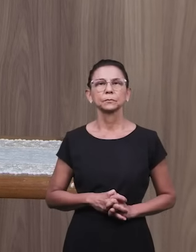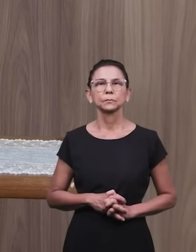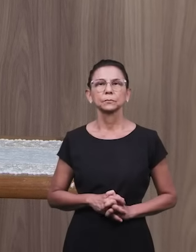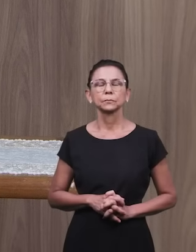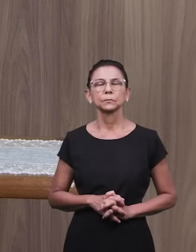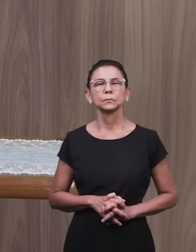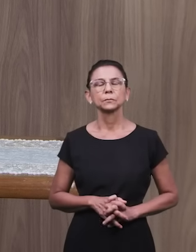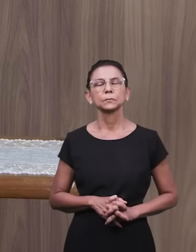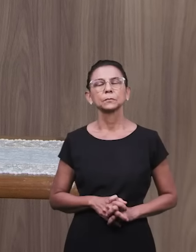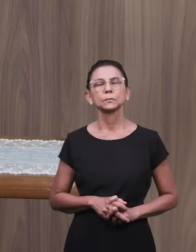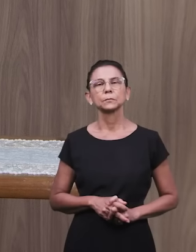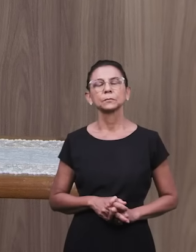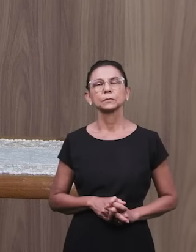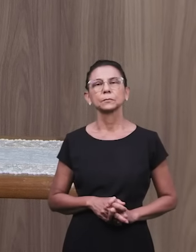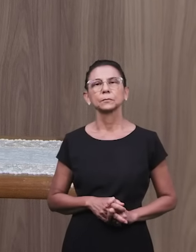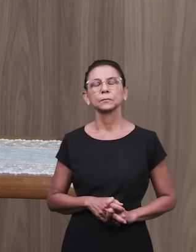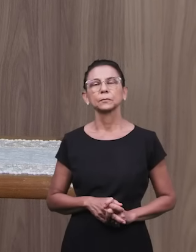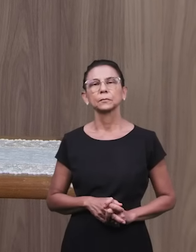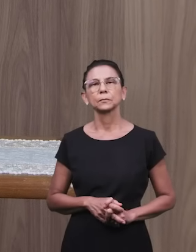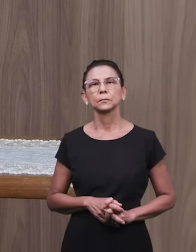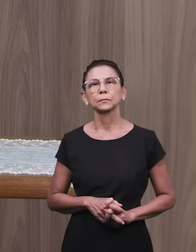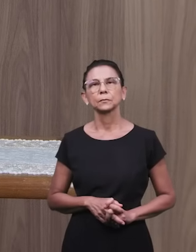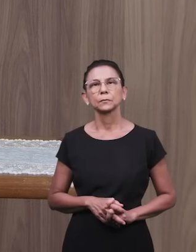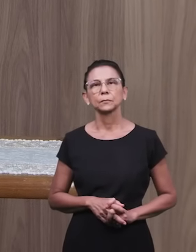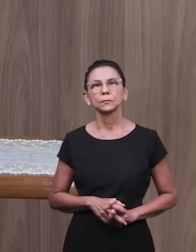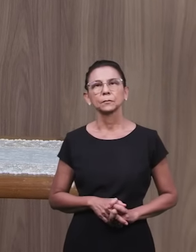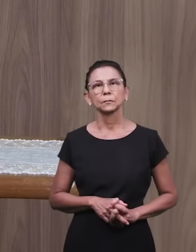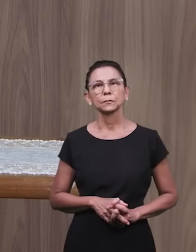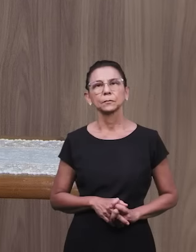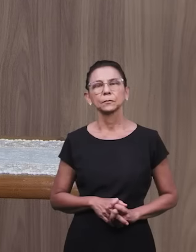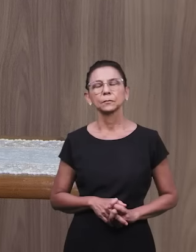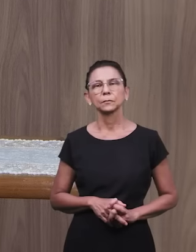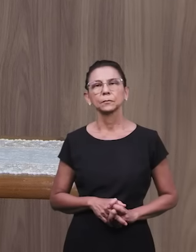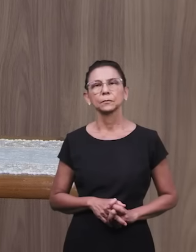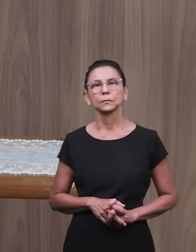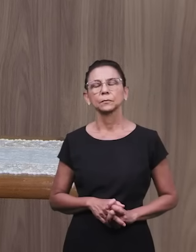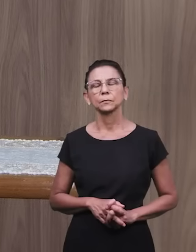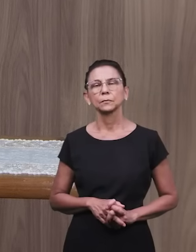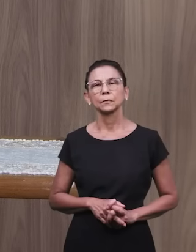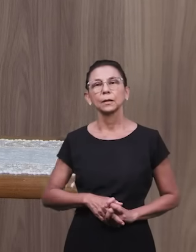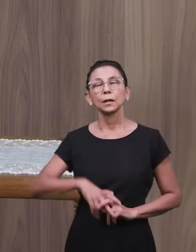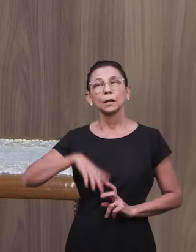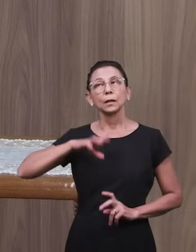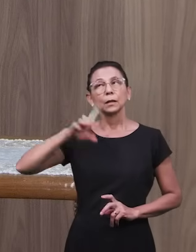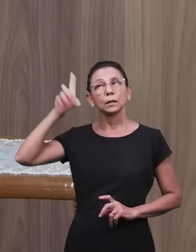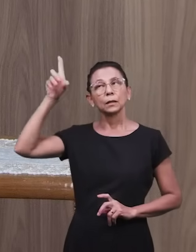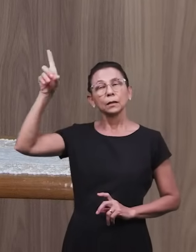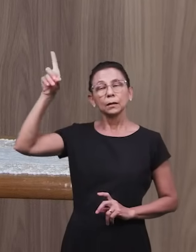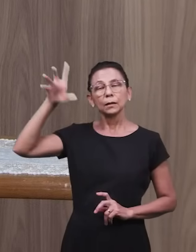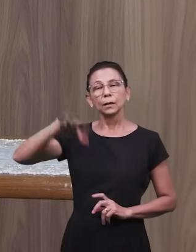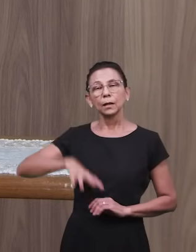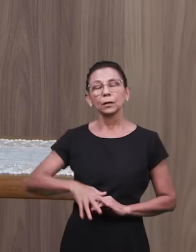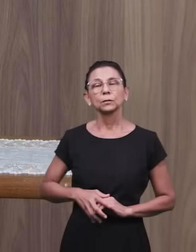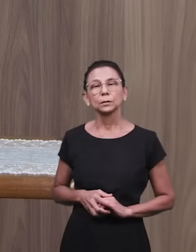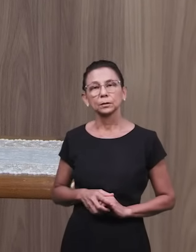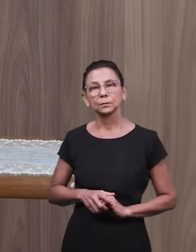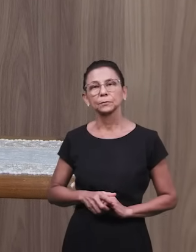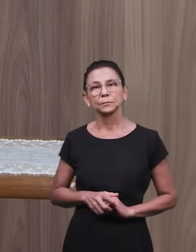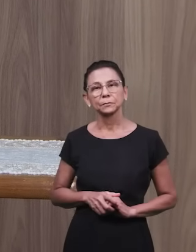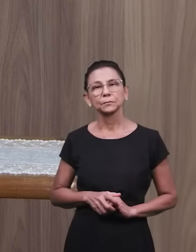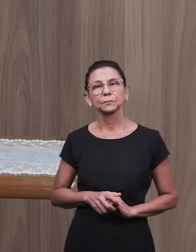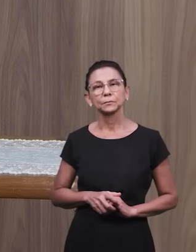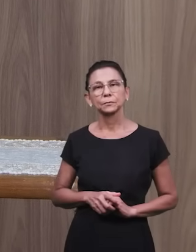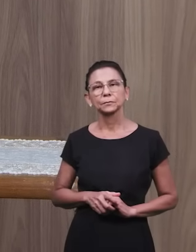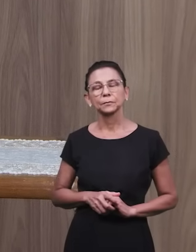Deus dá os seus recursos, não a igreja como corpo, como um todo,